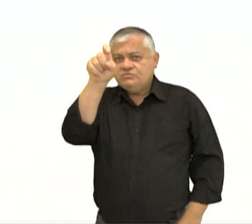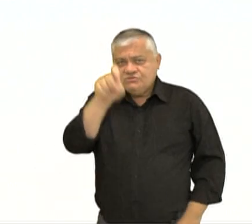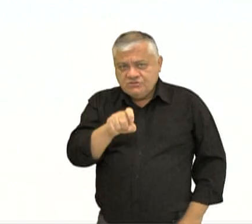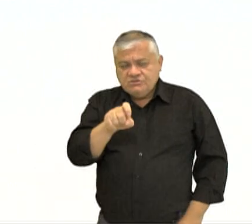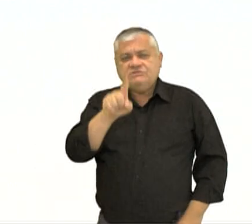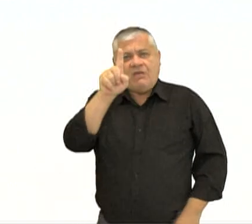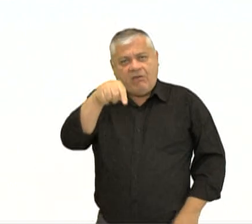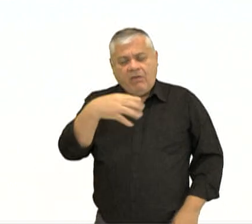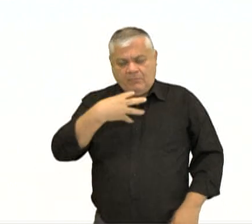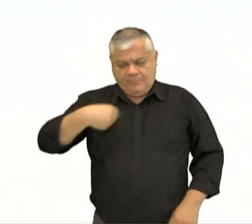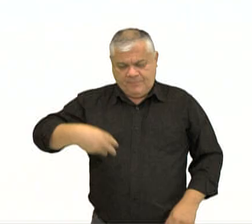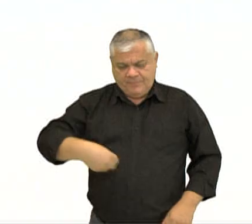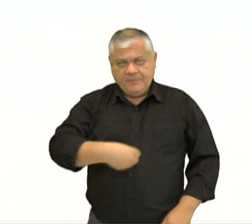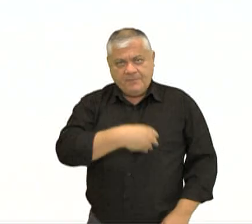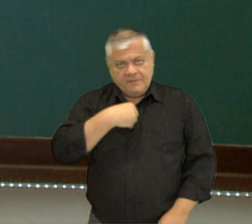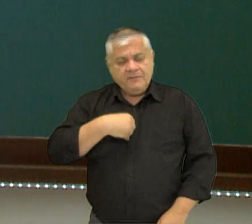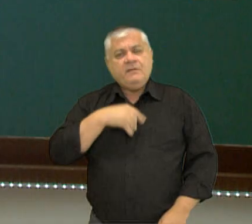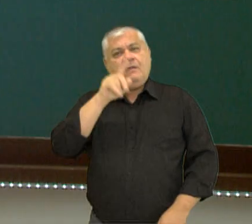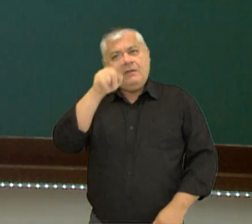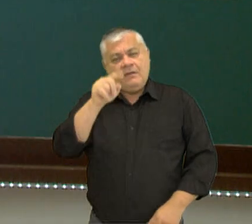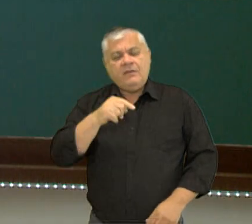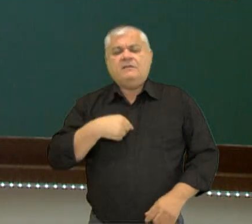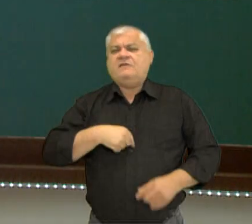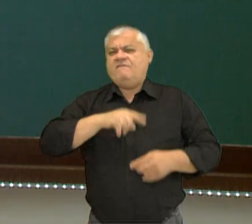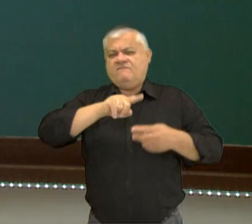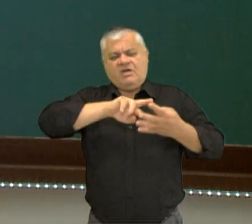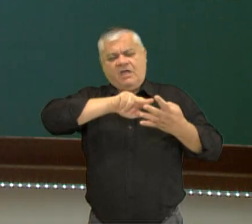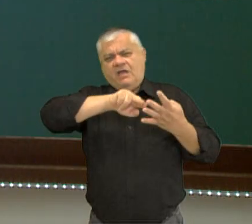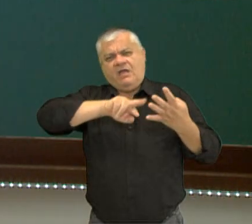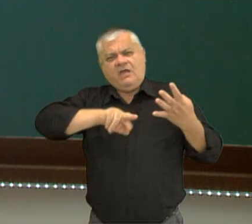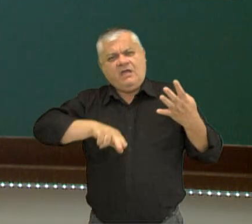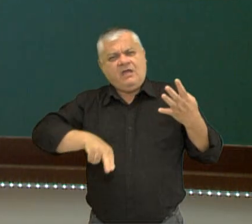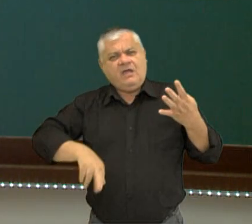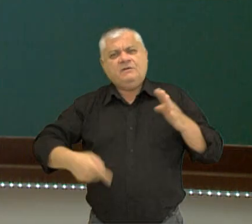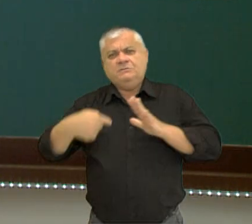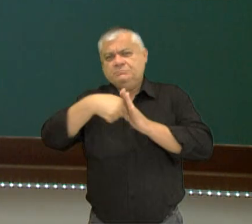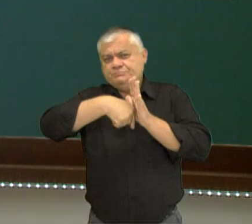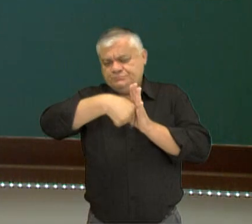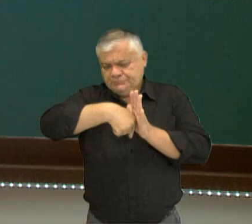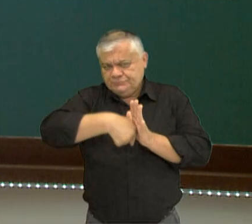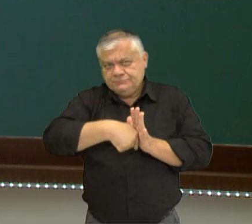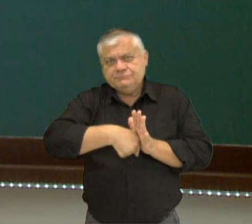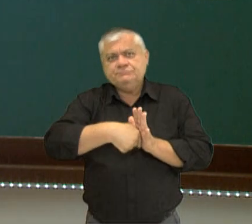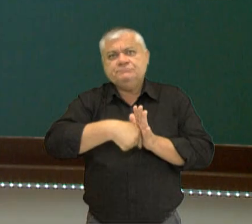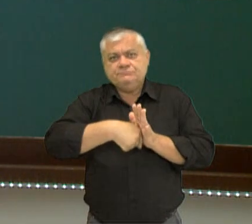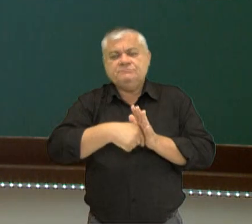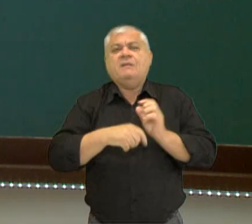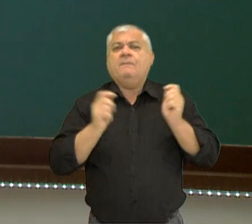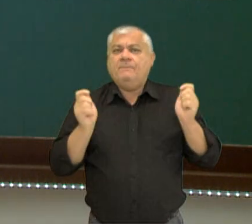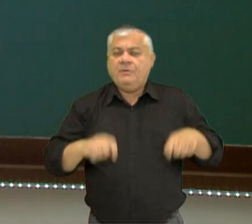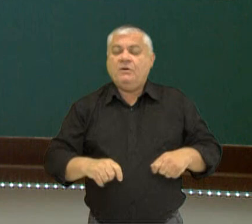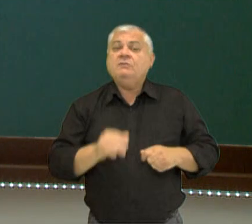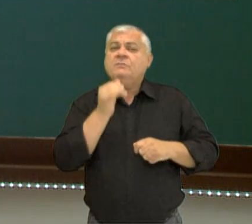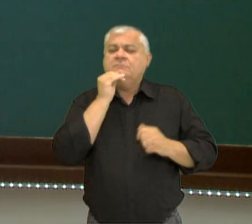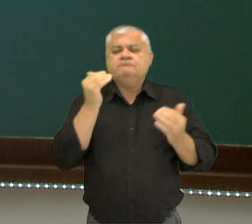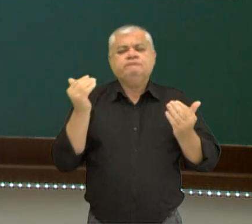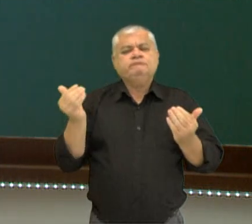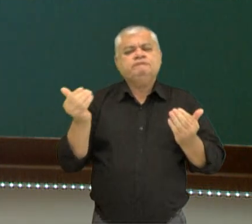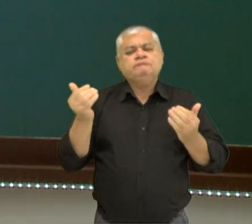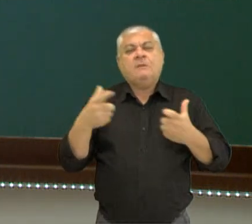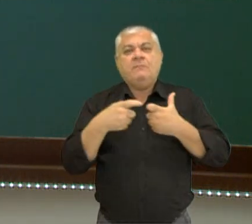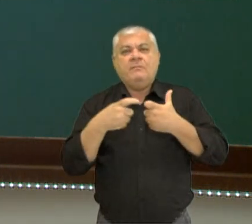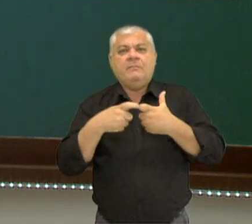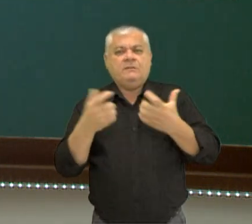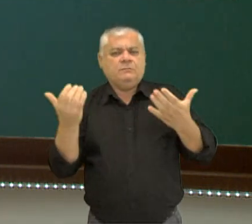tomografia e este é um exame, entre vários outros, que o médico pode solicitar quando há uma suspeita